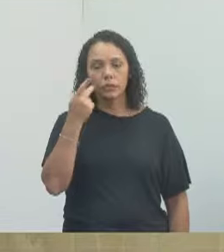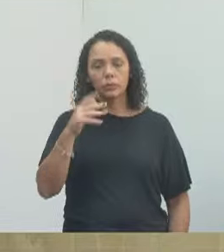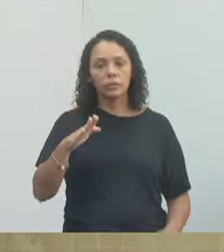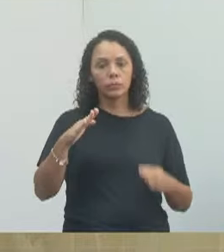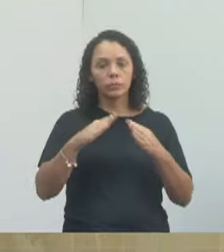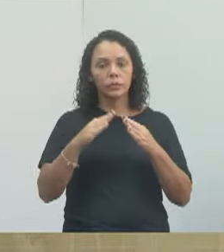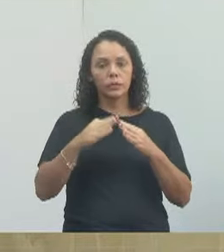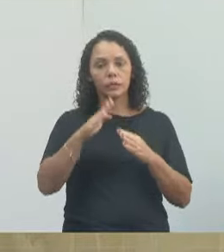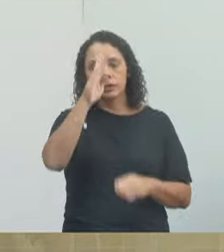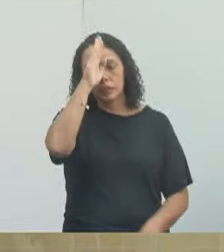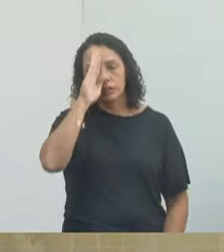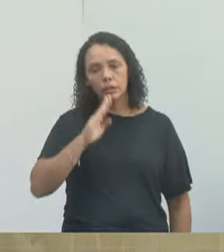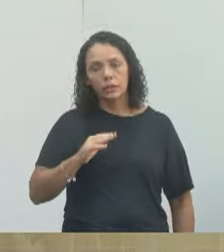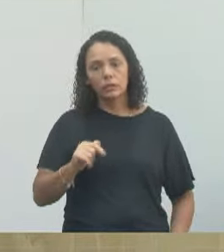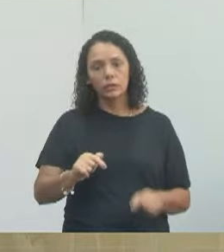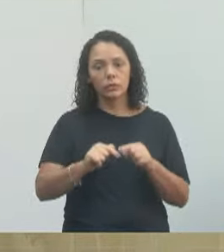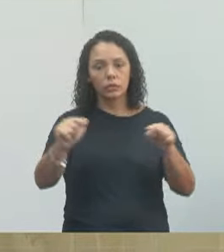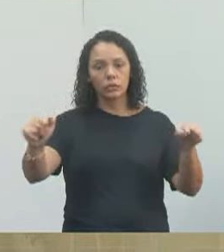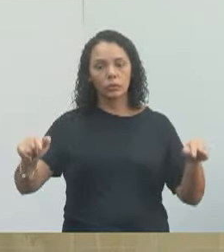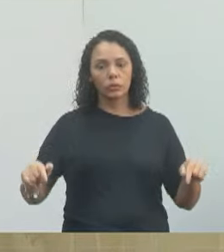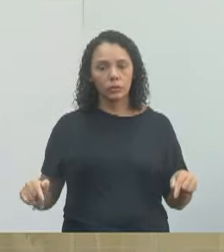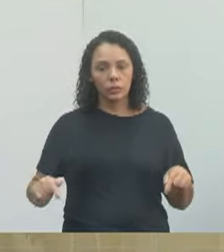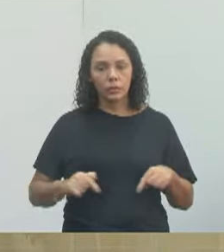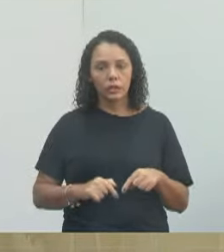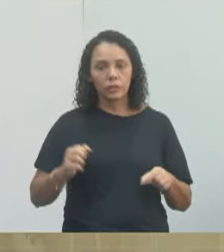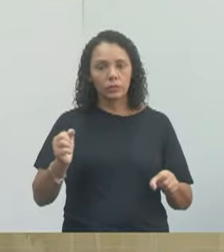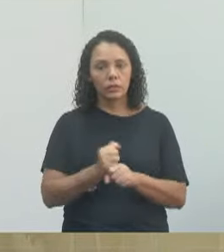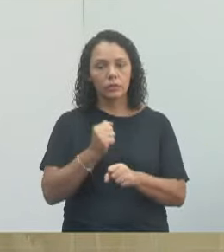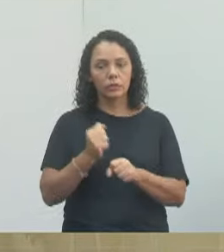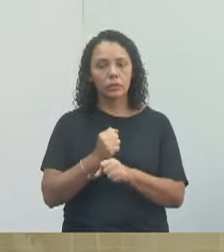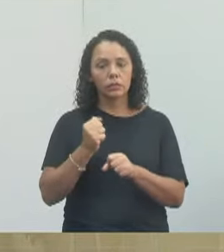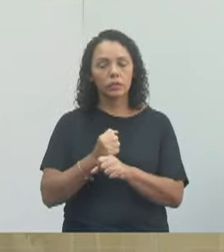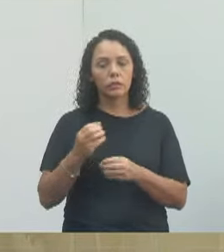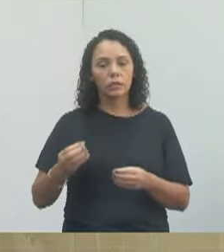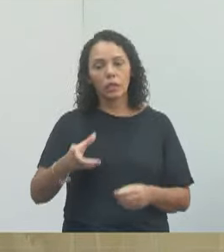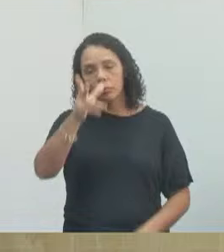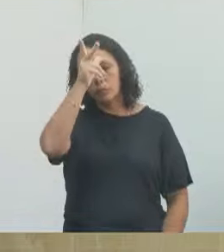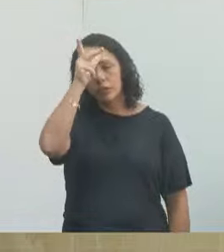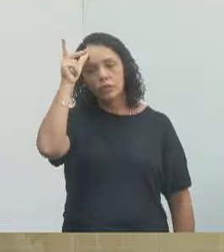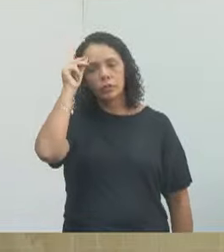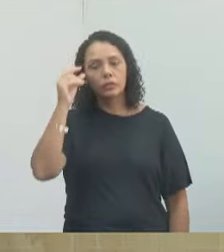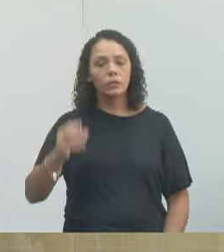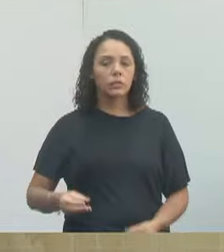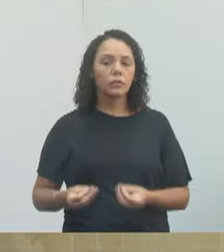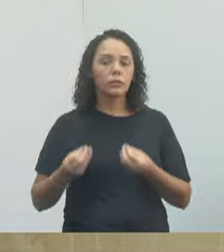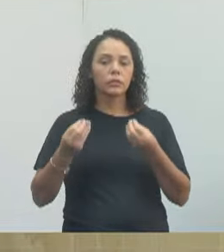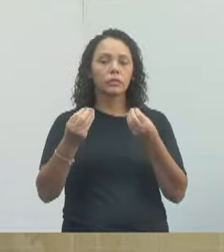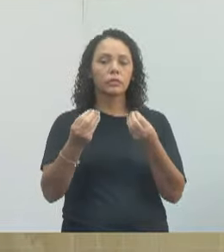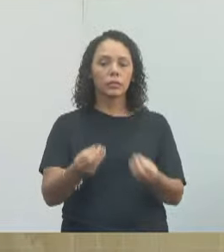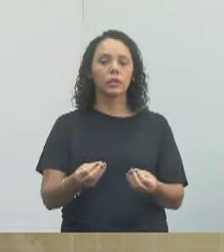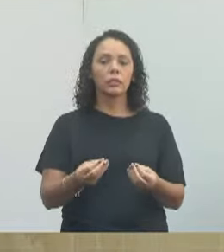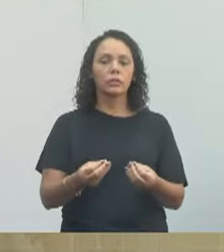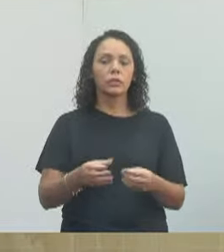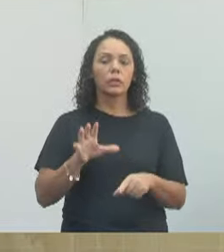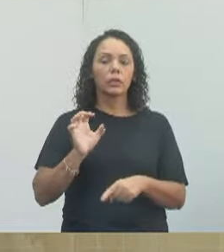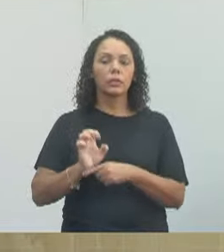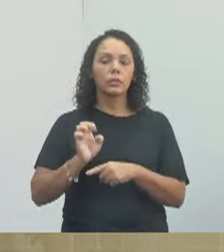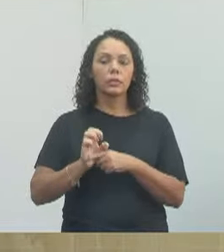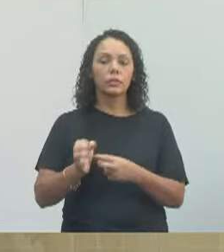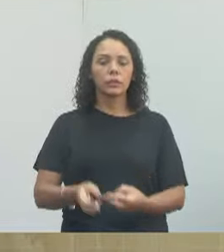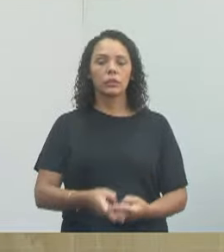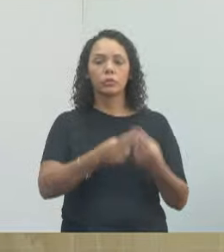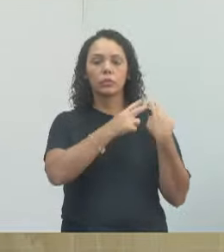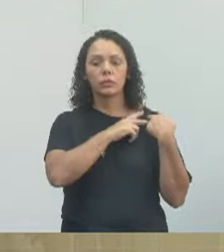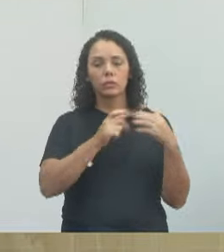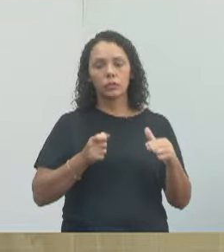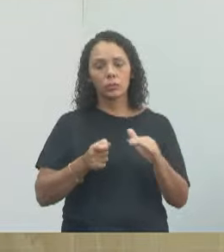populares o terreno para a construção das moradias será doado pela de Jacarei enquanto o estado fica responsável pelos